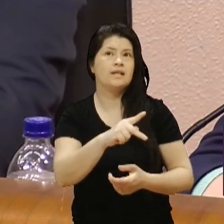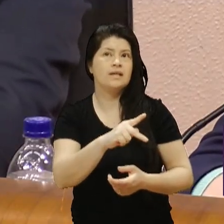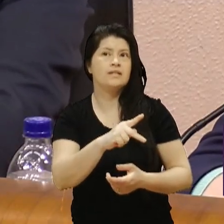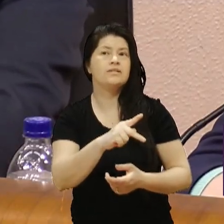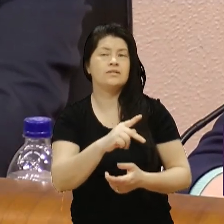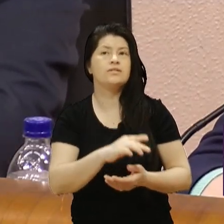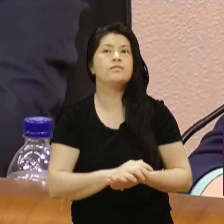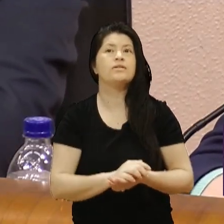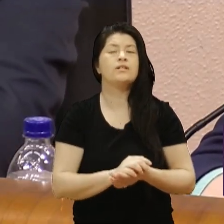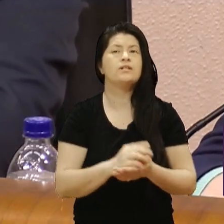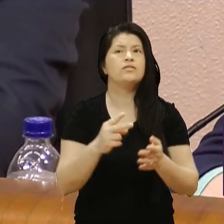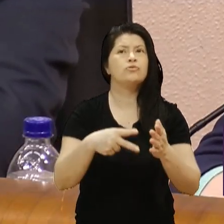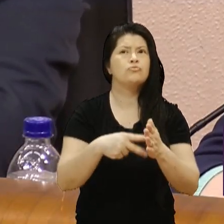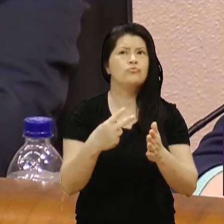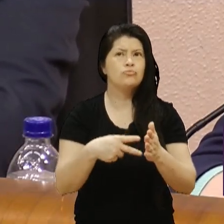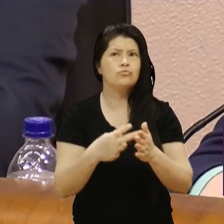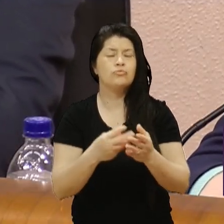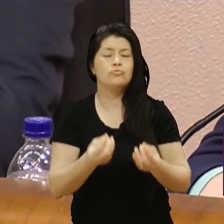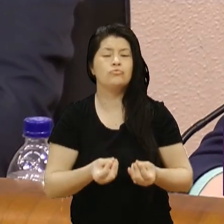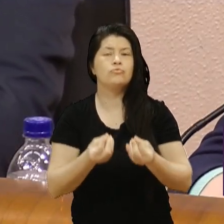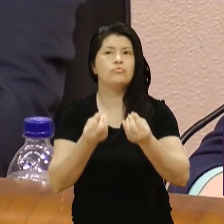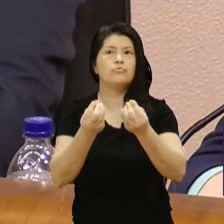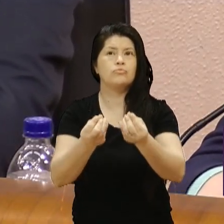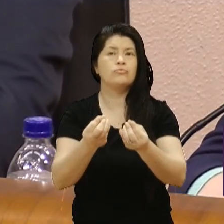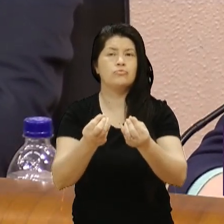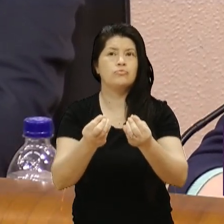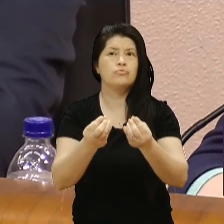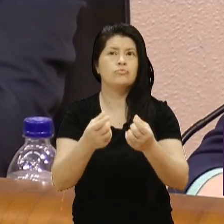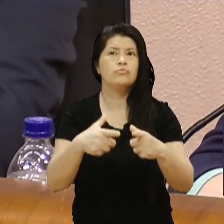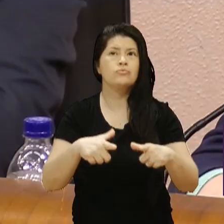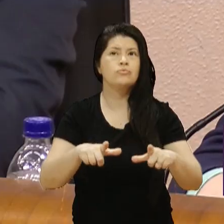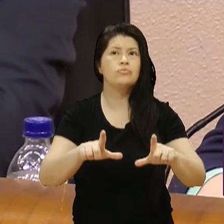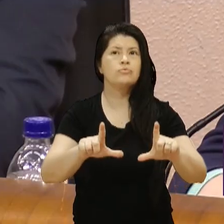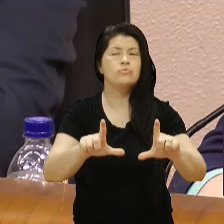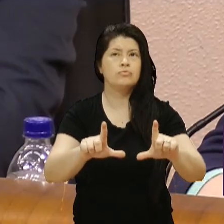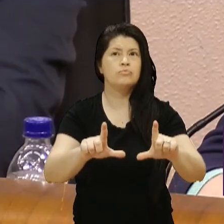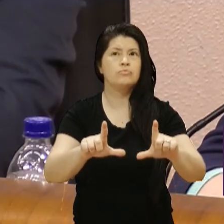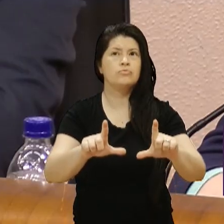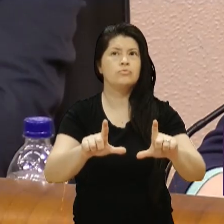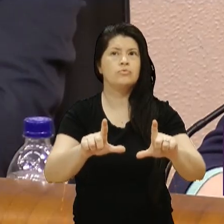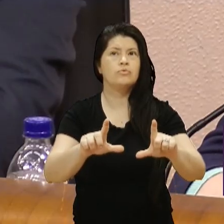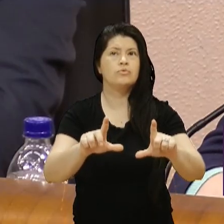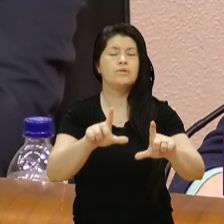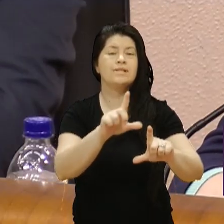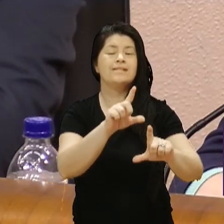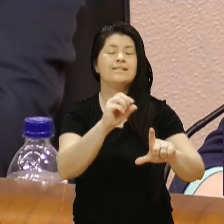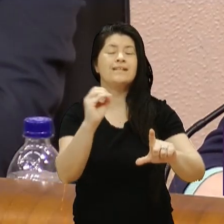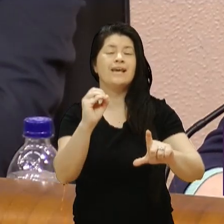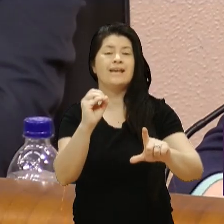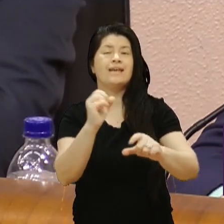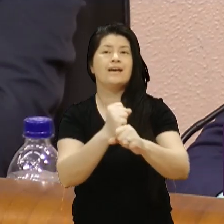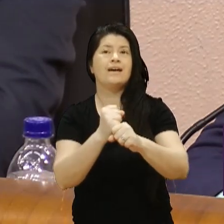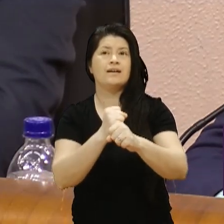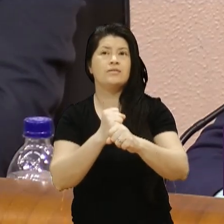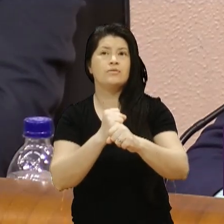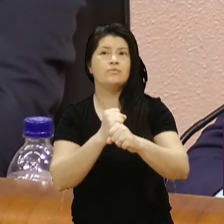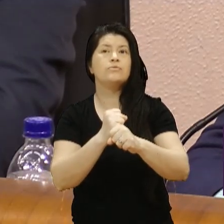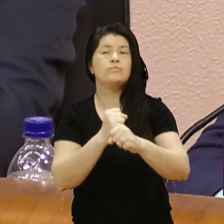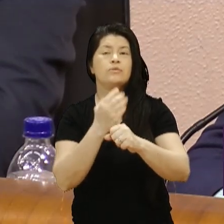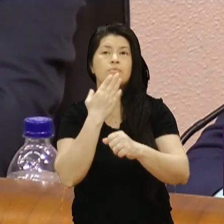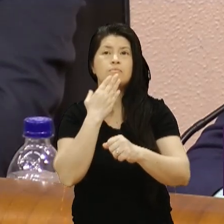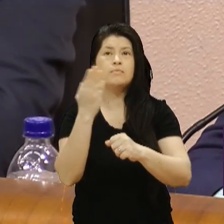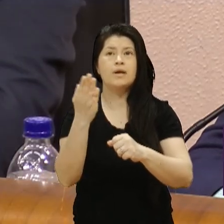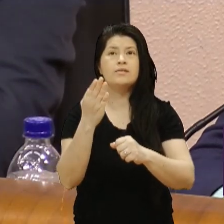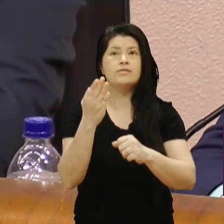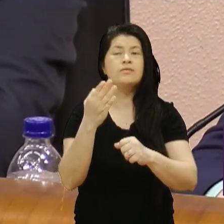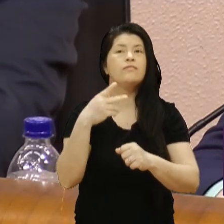seus vices para que façam a entrega da placa alusiva aos 100 anos da Livraria Rossi, a qual eu solicito que